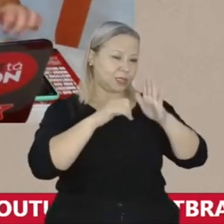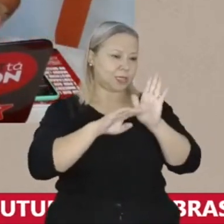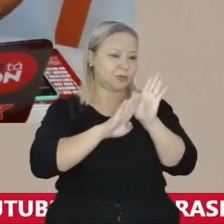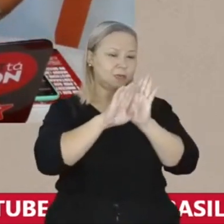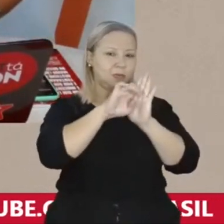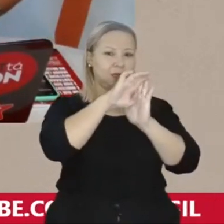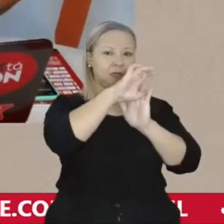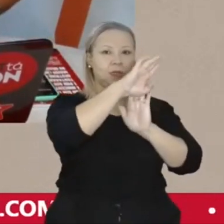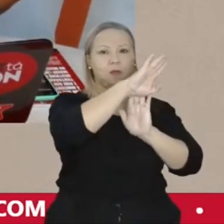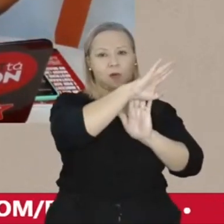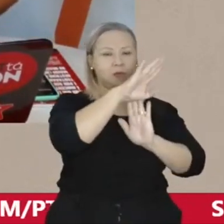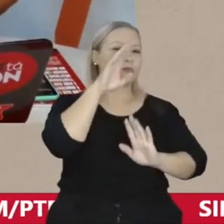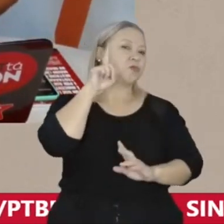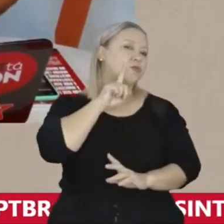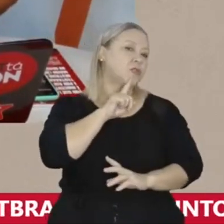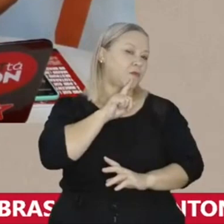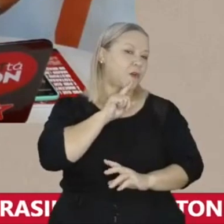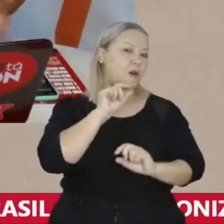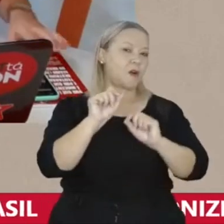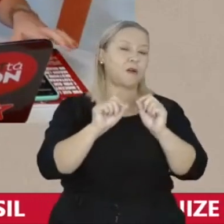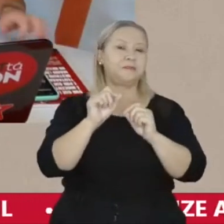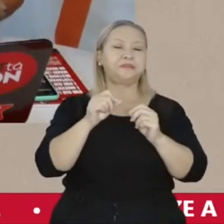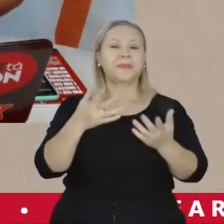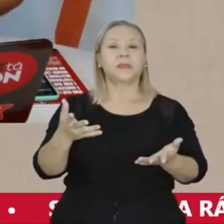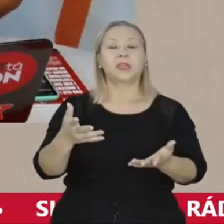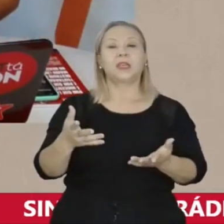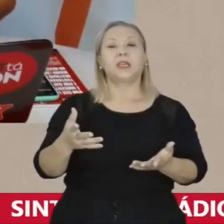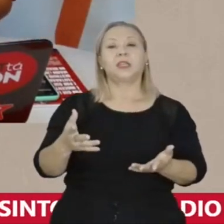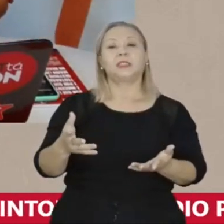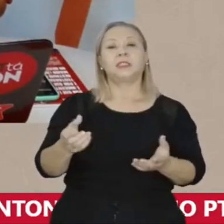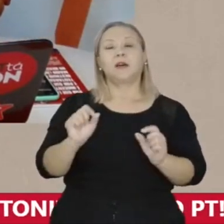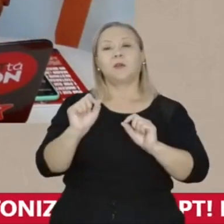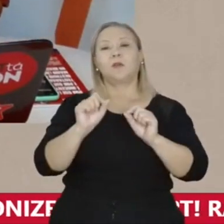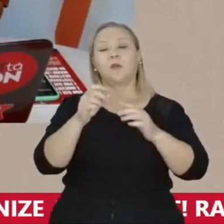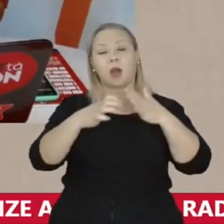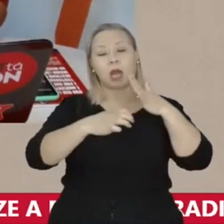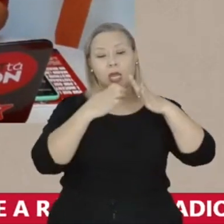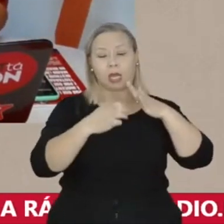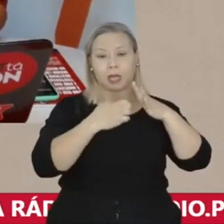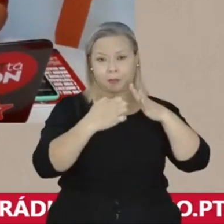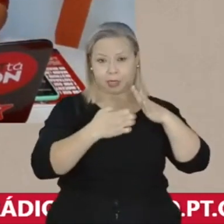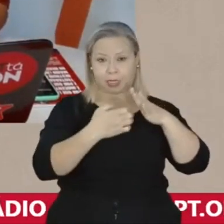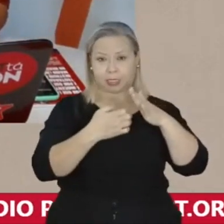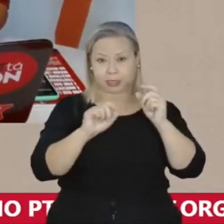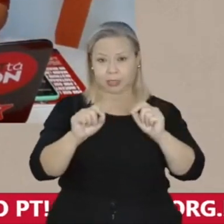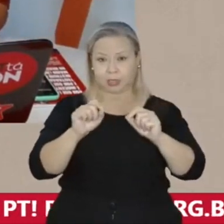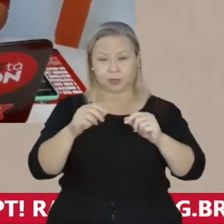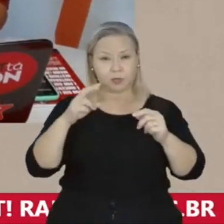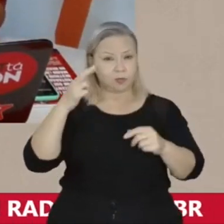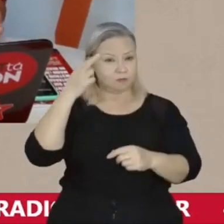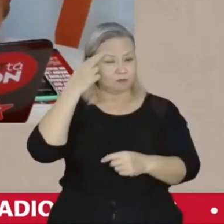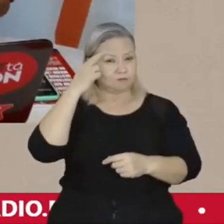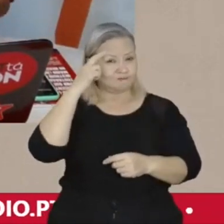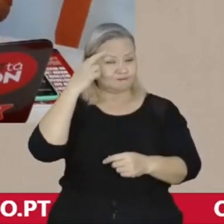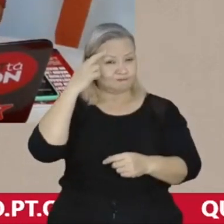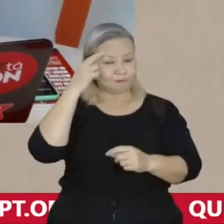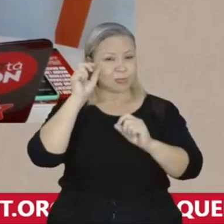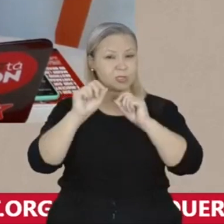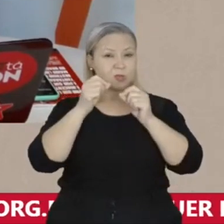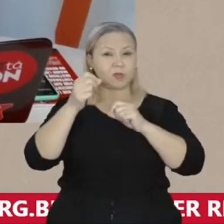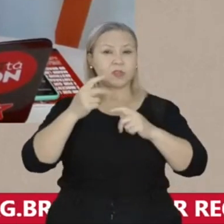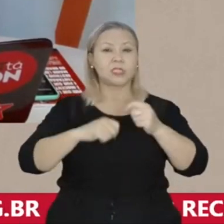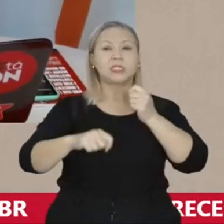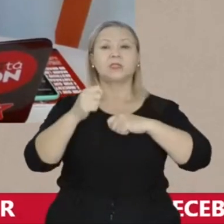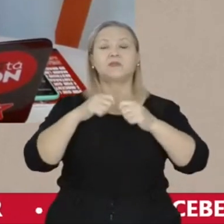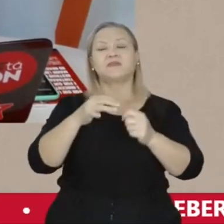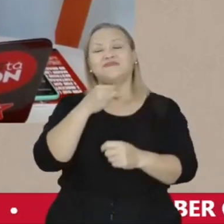Então, ante a tomada da empresa, não é por esse raciocínio de mercado, infelizmente a gente